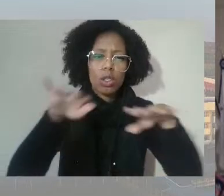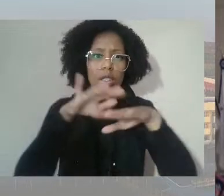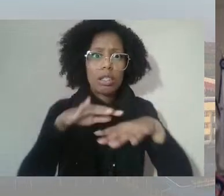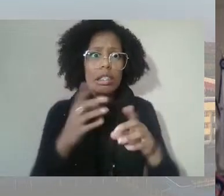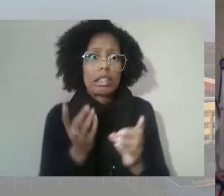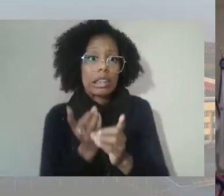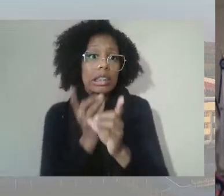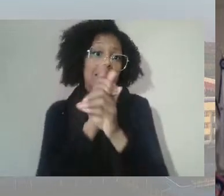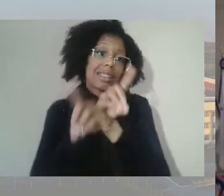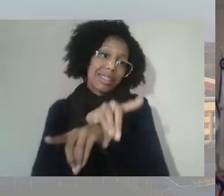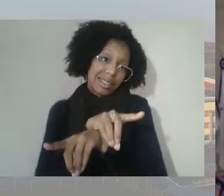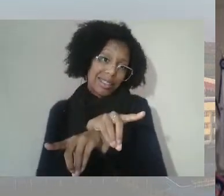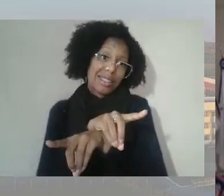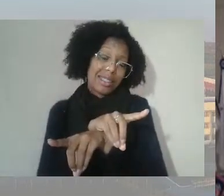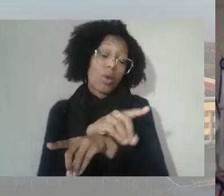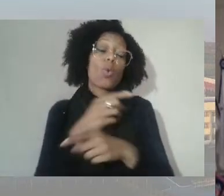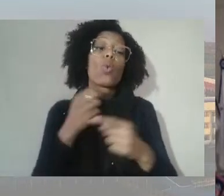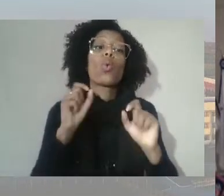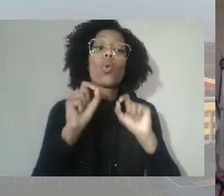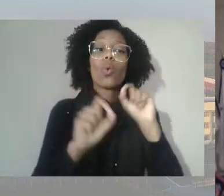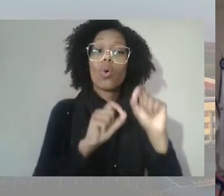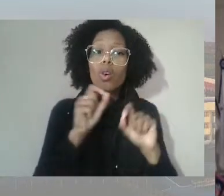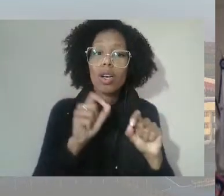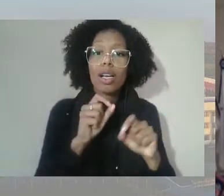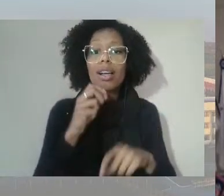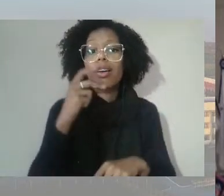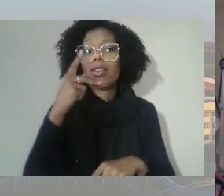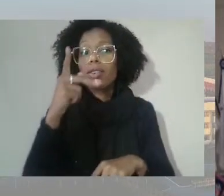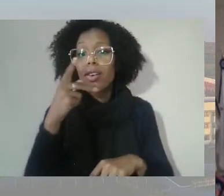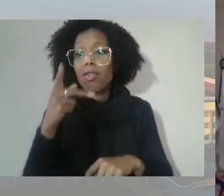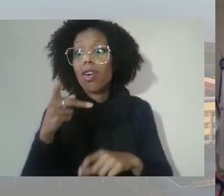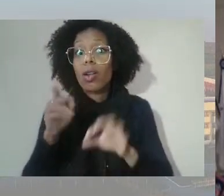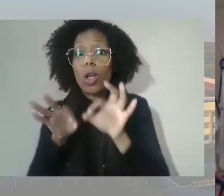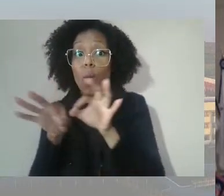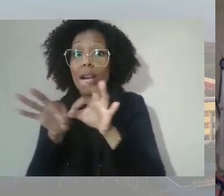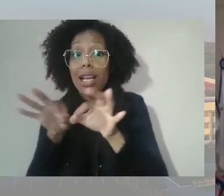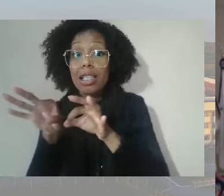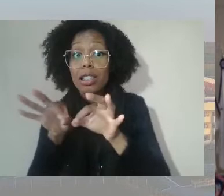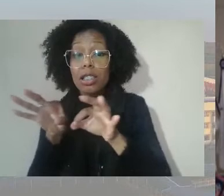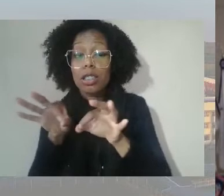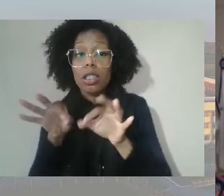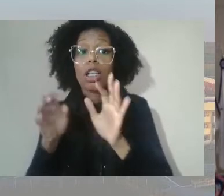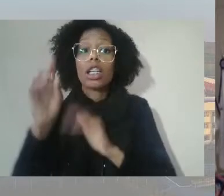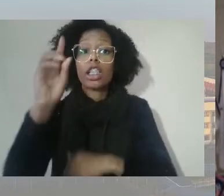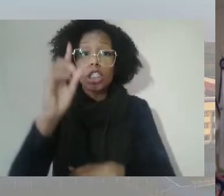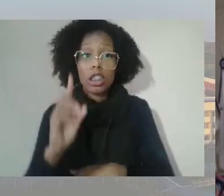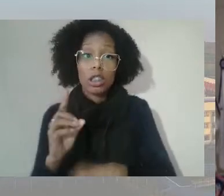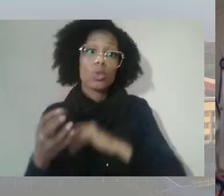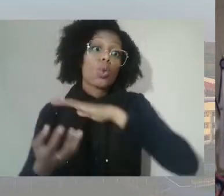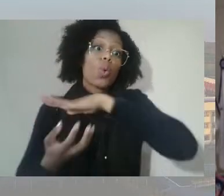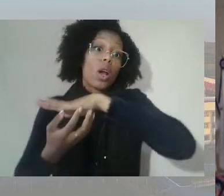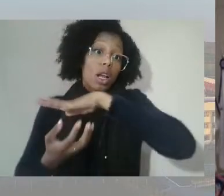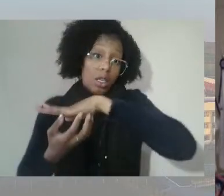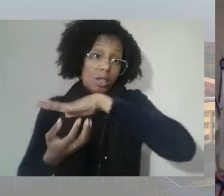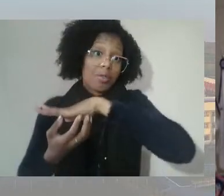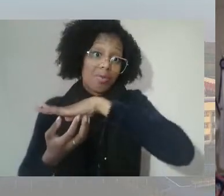distorcido, né, que havia uma organização por parte da direção de campus. Né, como